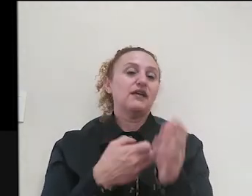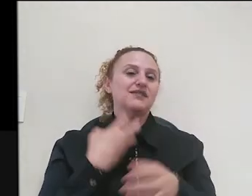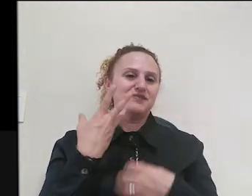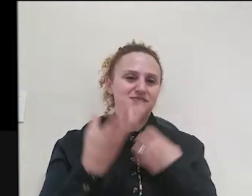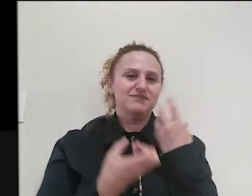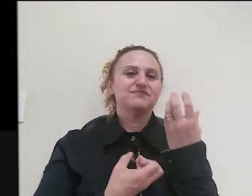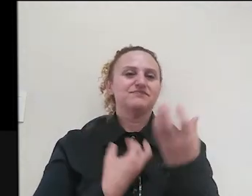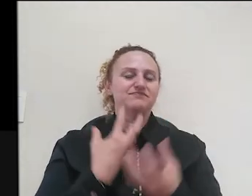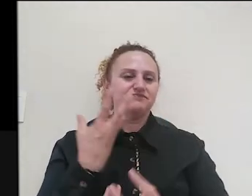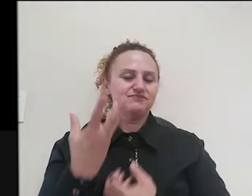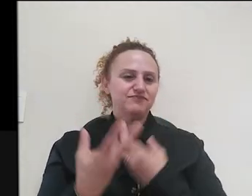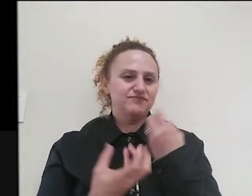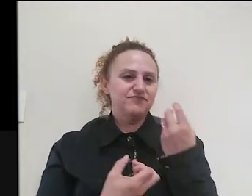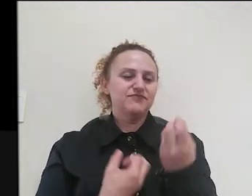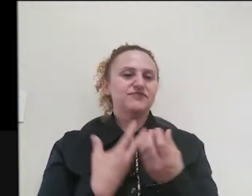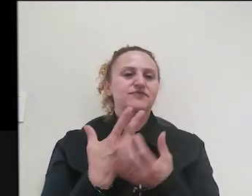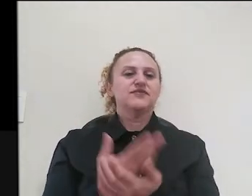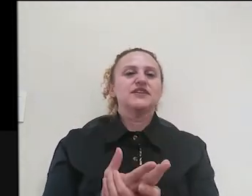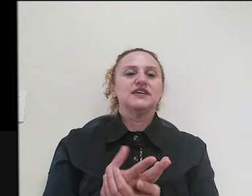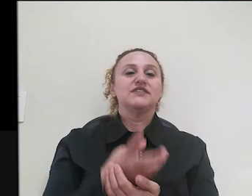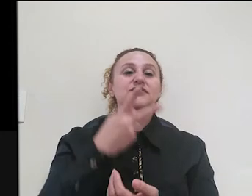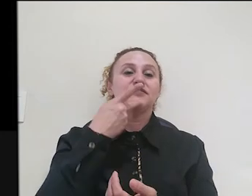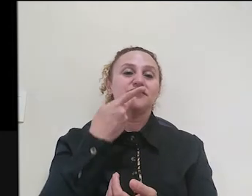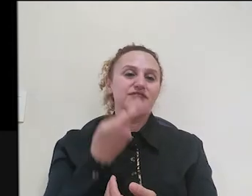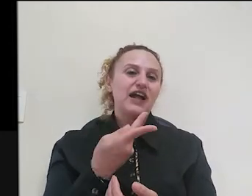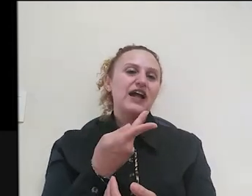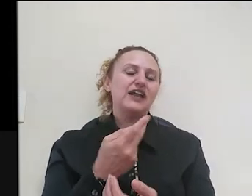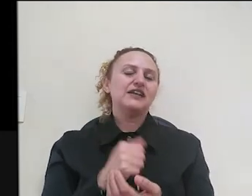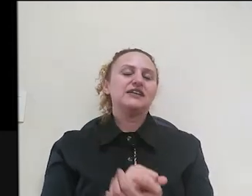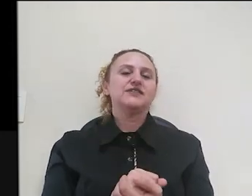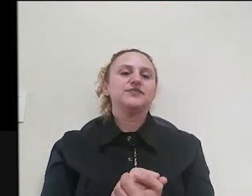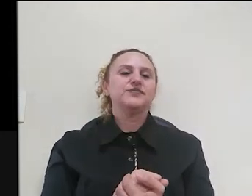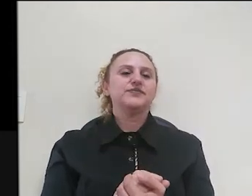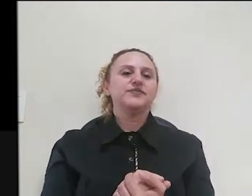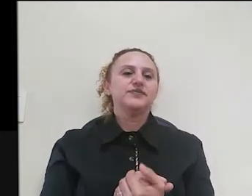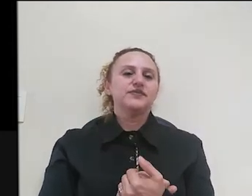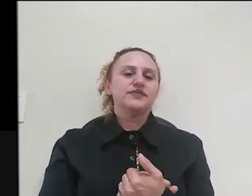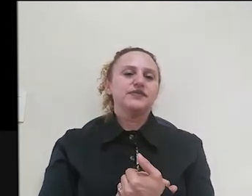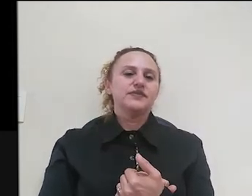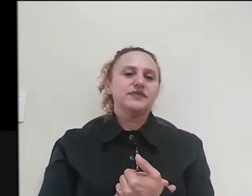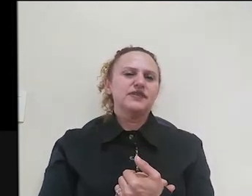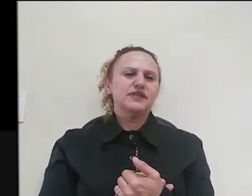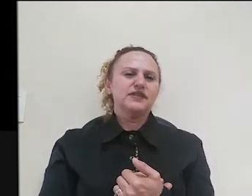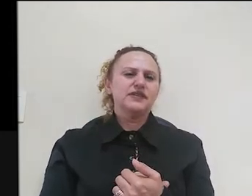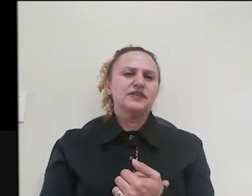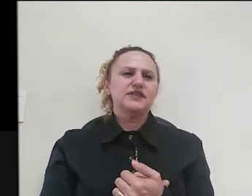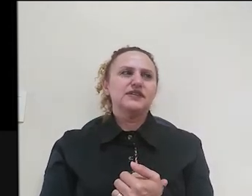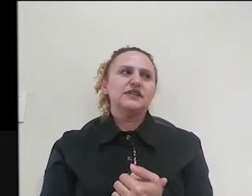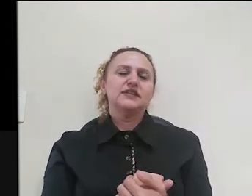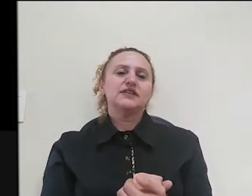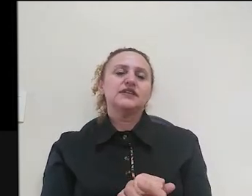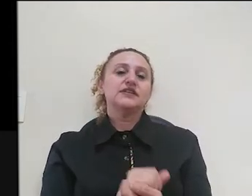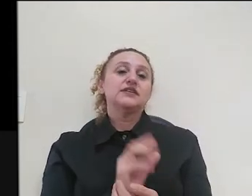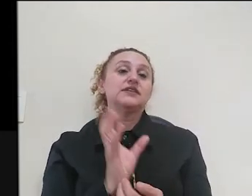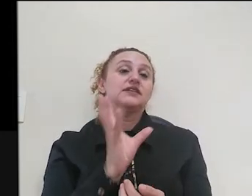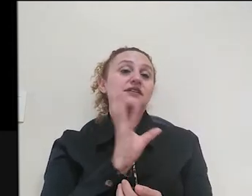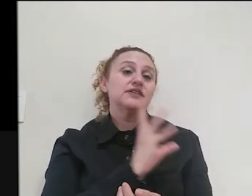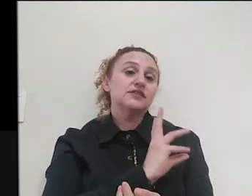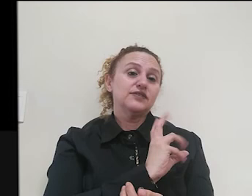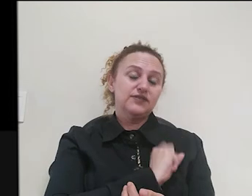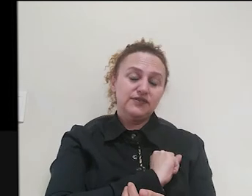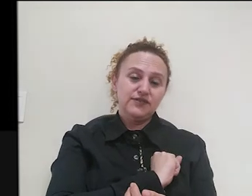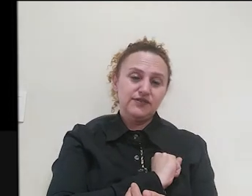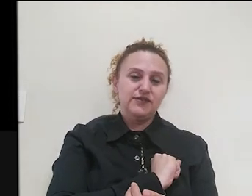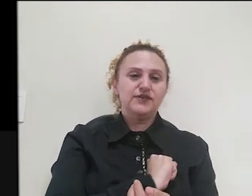o gado, tosco trato de expressões grosseiras, dos frios gelo e dos sóis queimado. Tem o próprio casal em exercício, dá-me vinho,